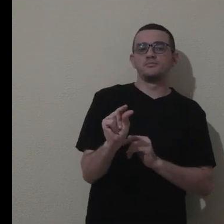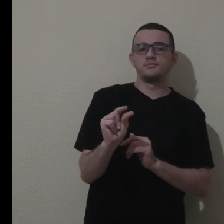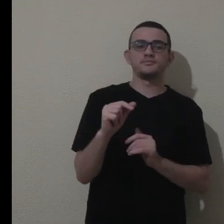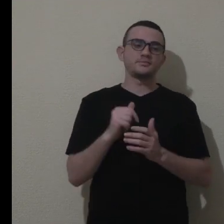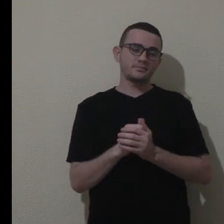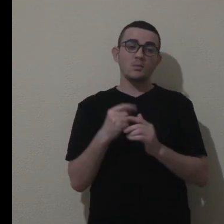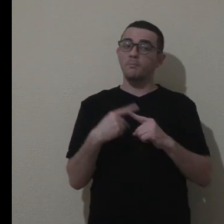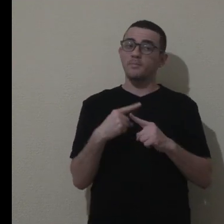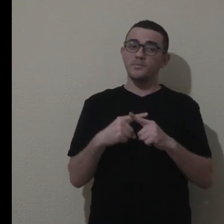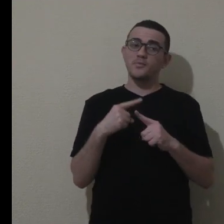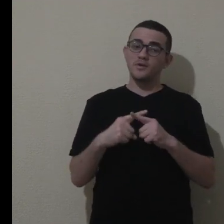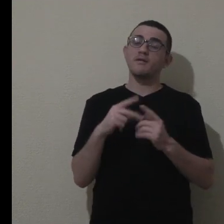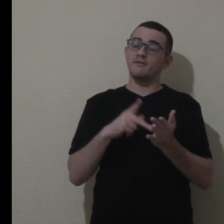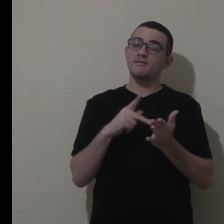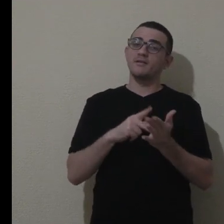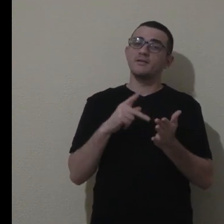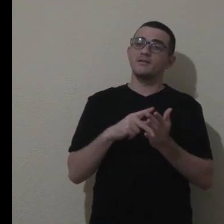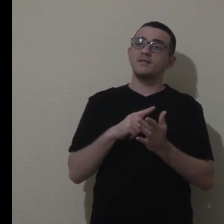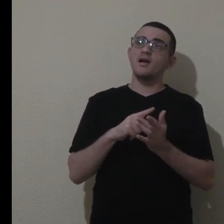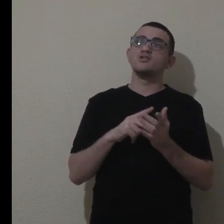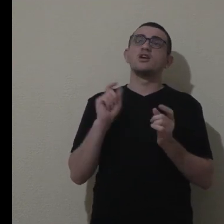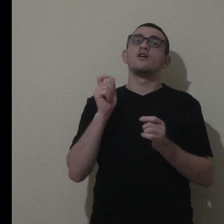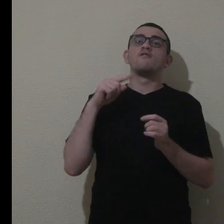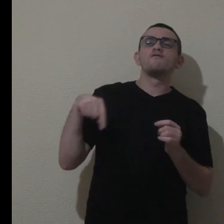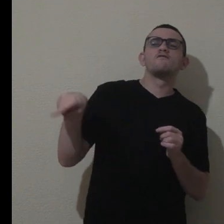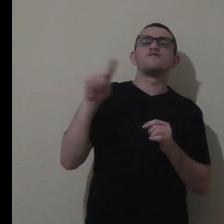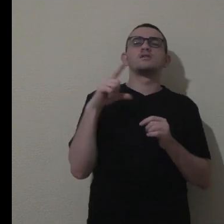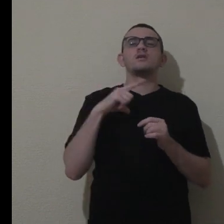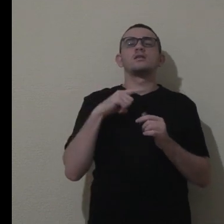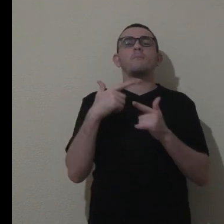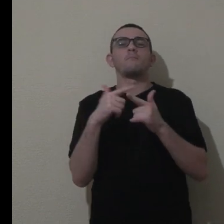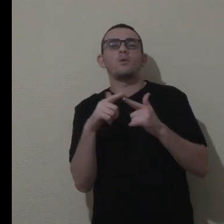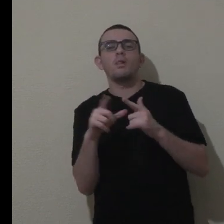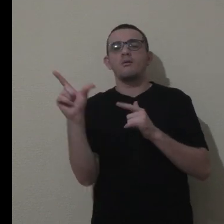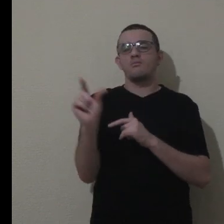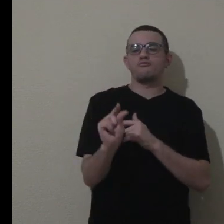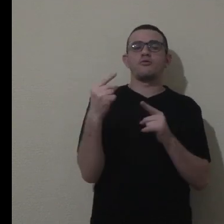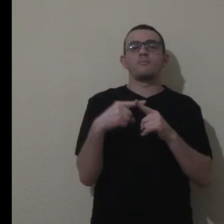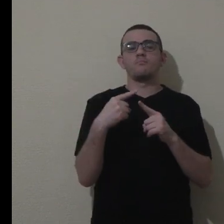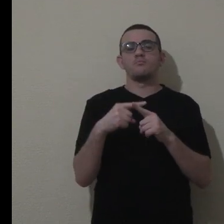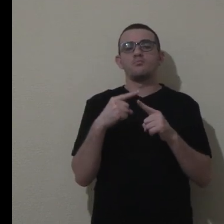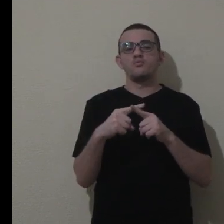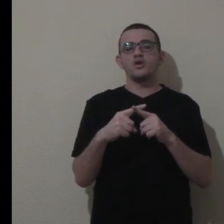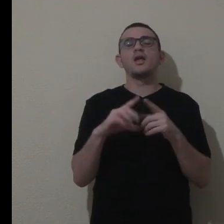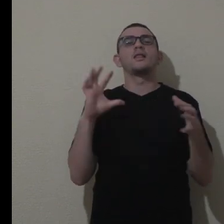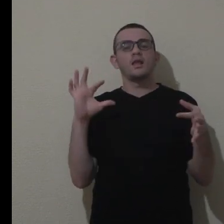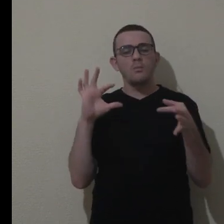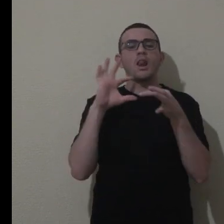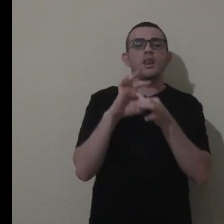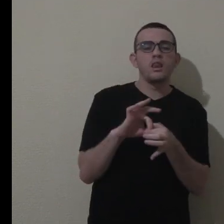seguro, né? Porque realmente a chance de vocês se envolverem em encrencas é menor, mas isso porque tem